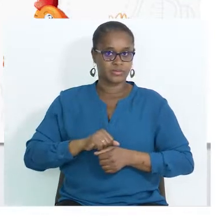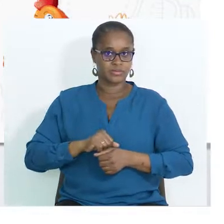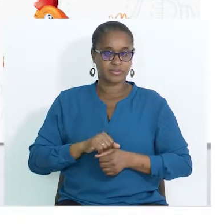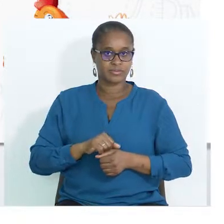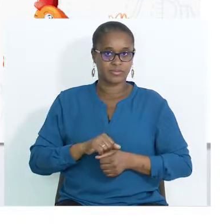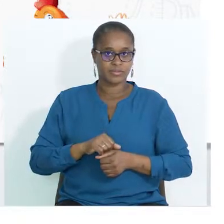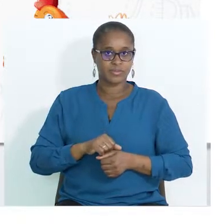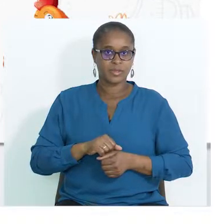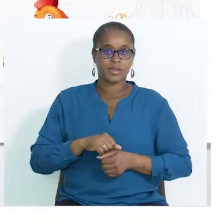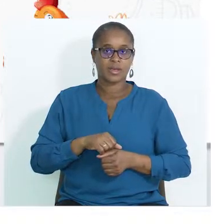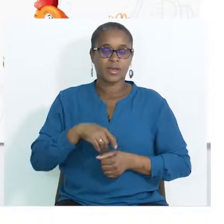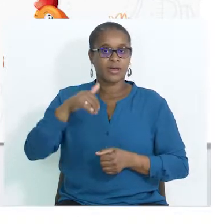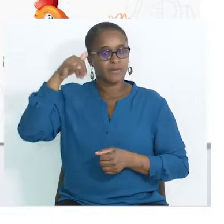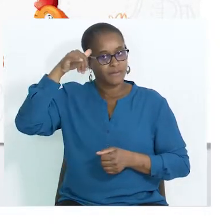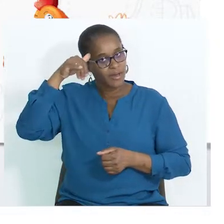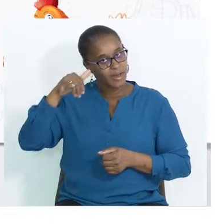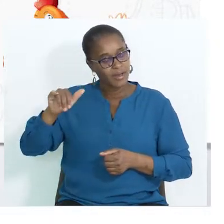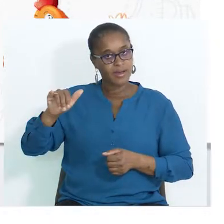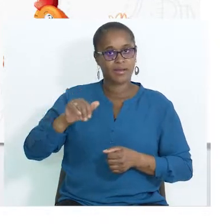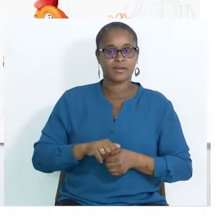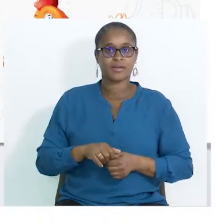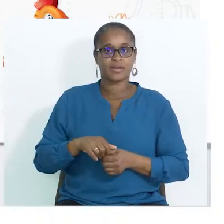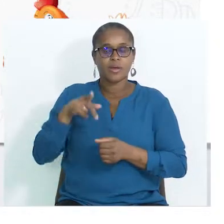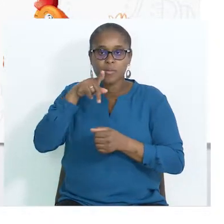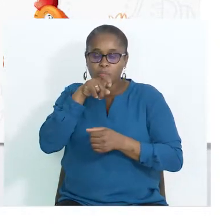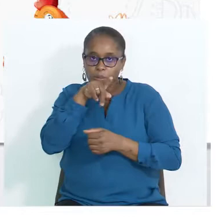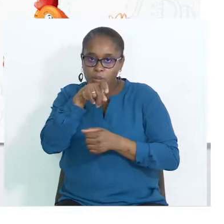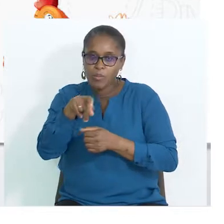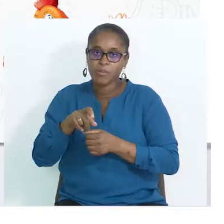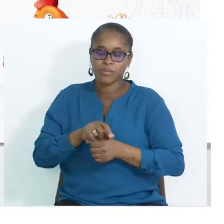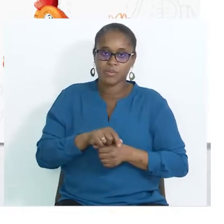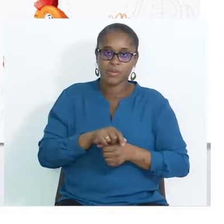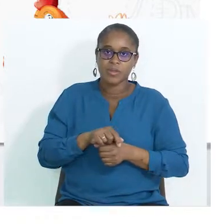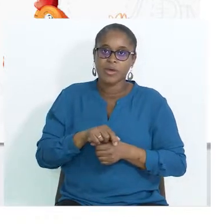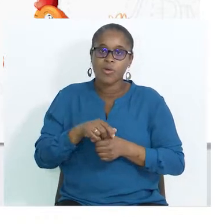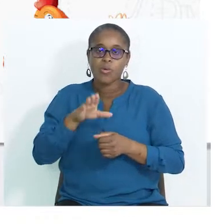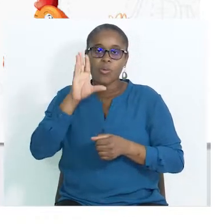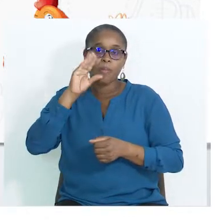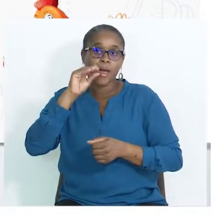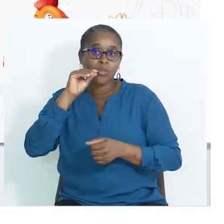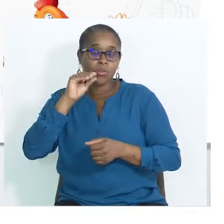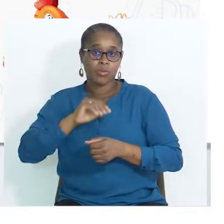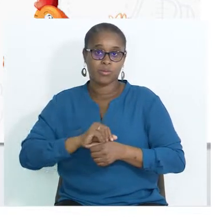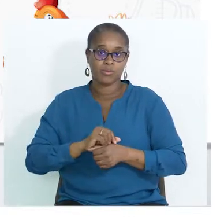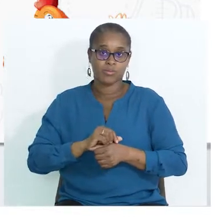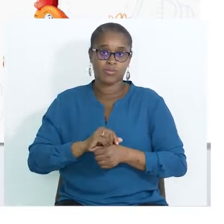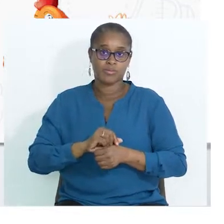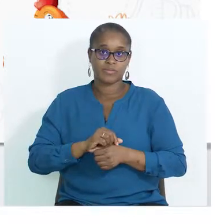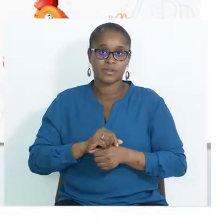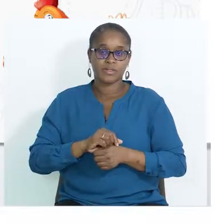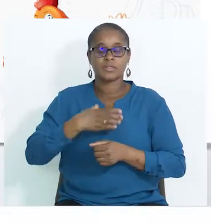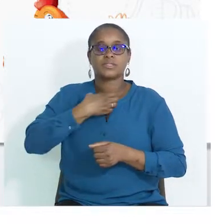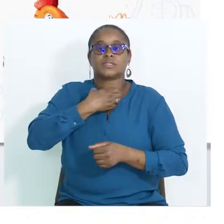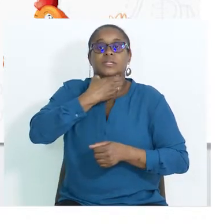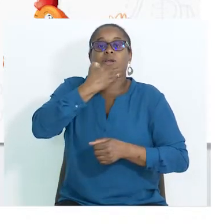a vaca a cobra o pato a